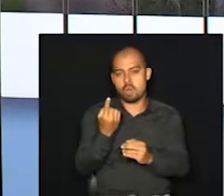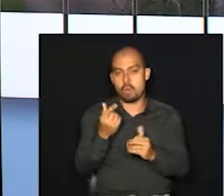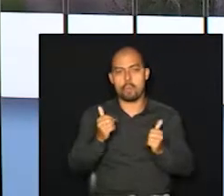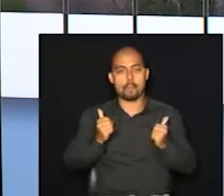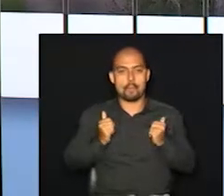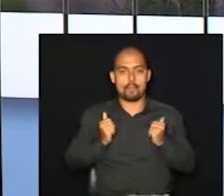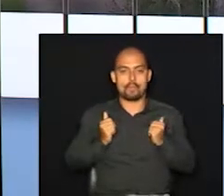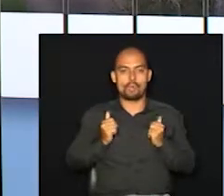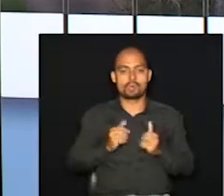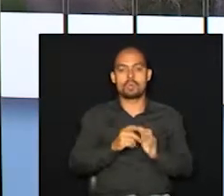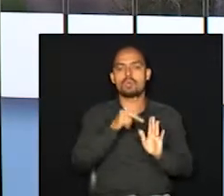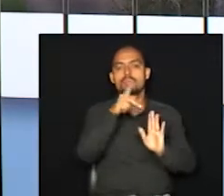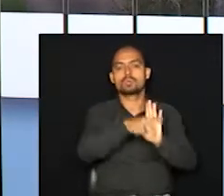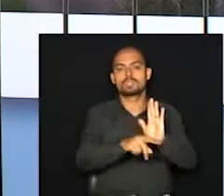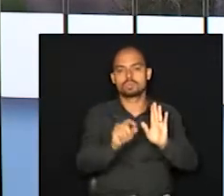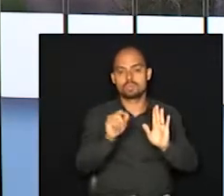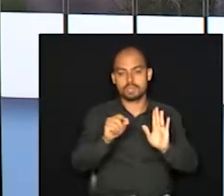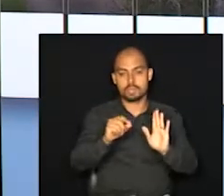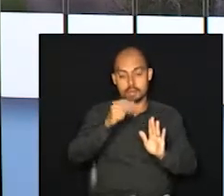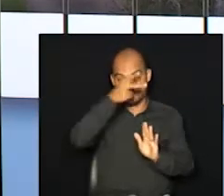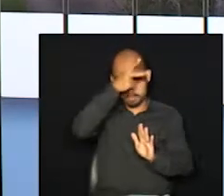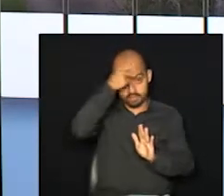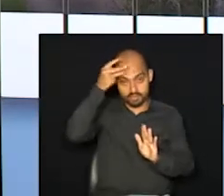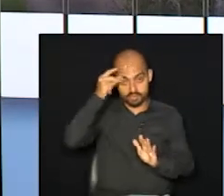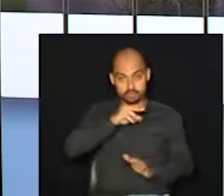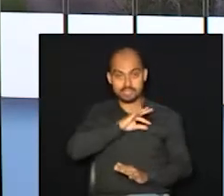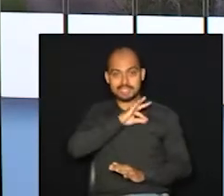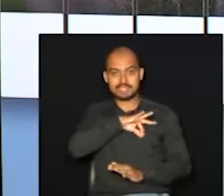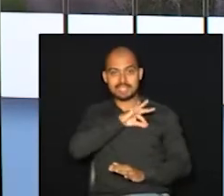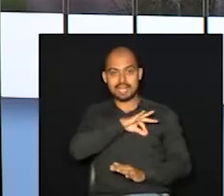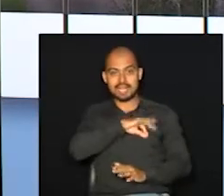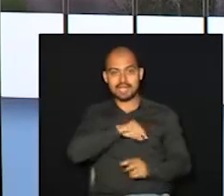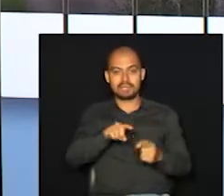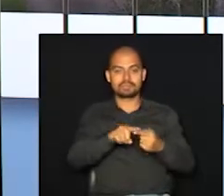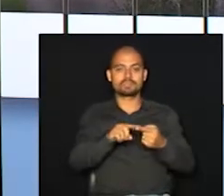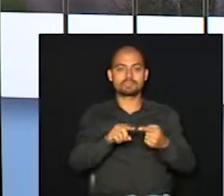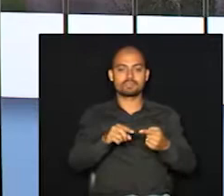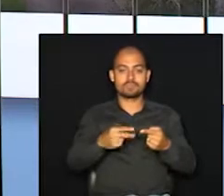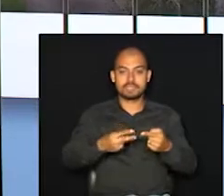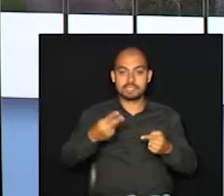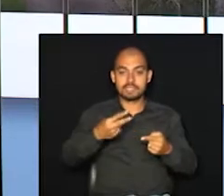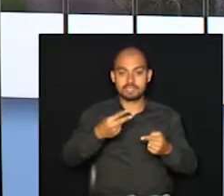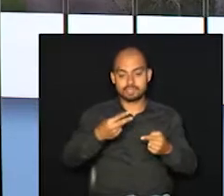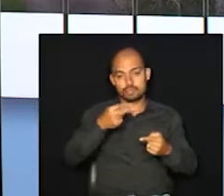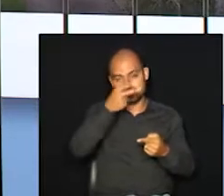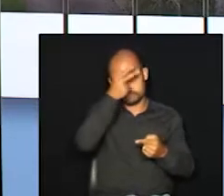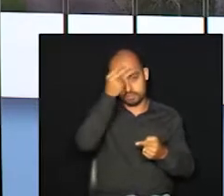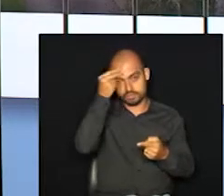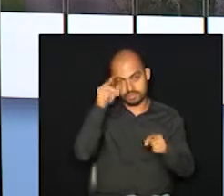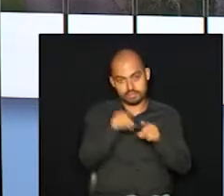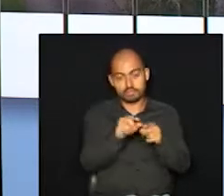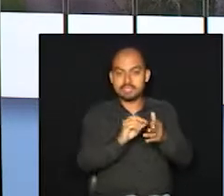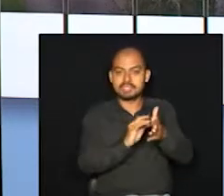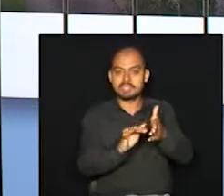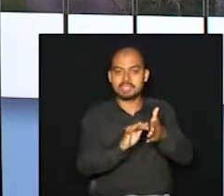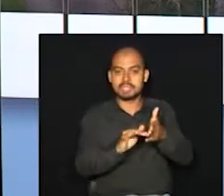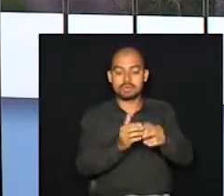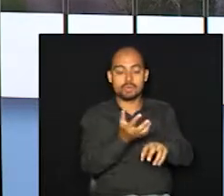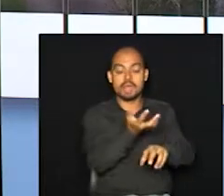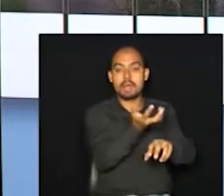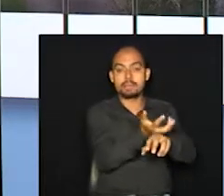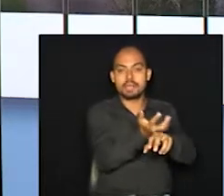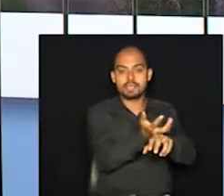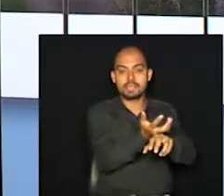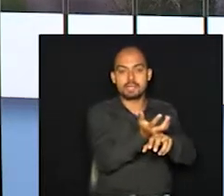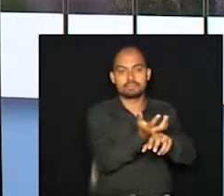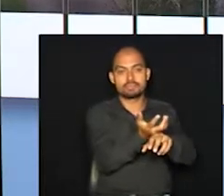que propõe aí os salários de prefeito, vice e secretários. A matéria obrigatoriamente deve voltar